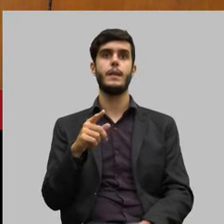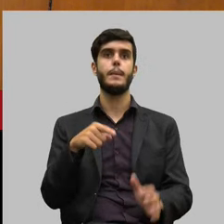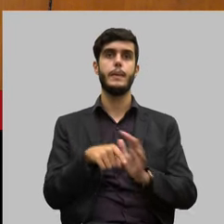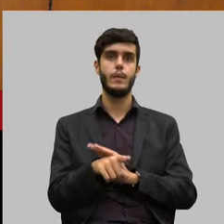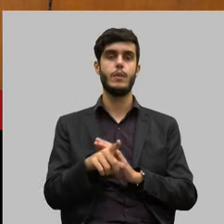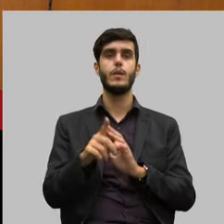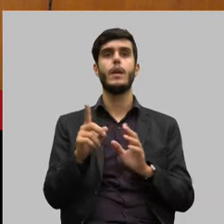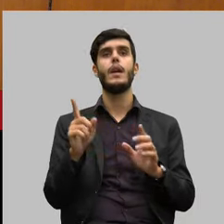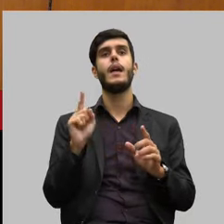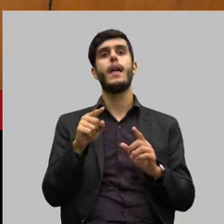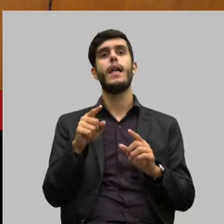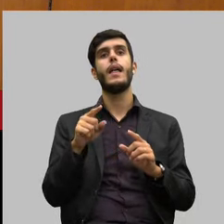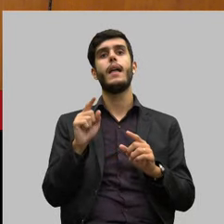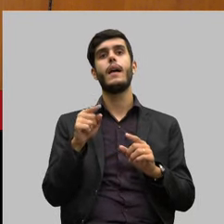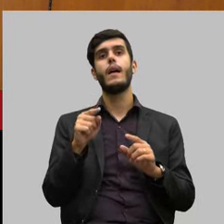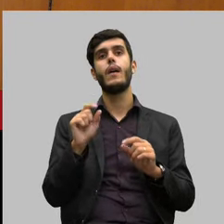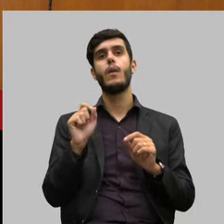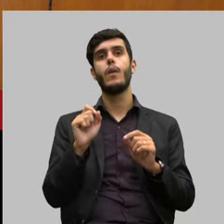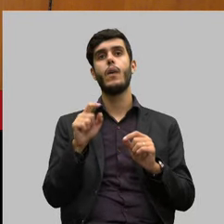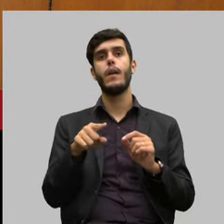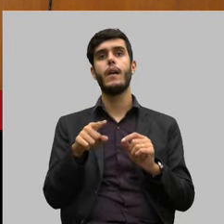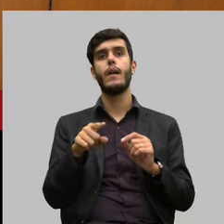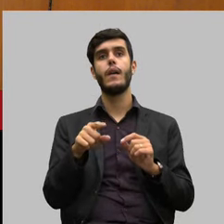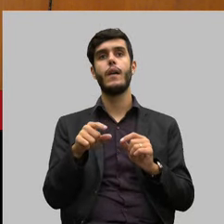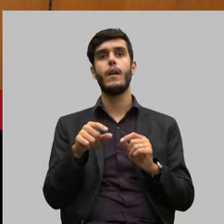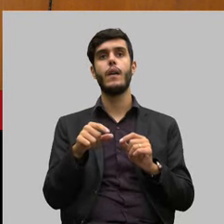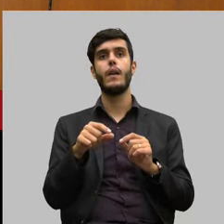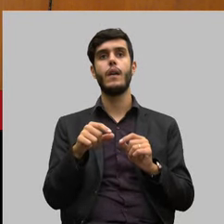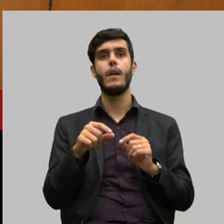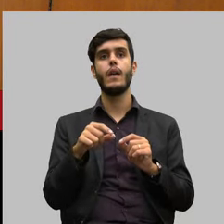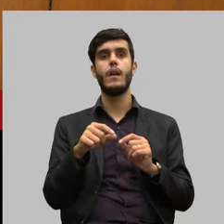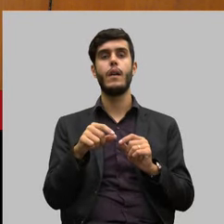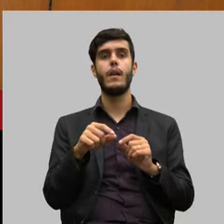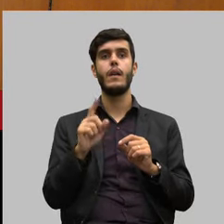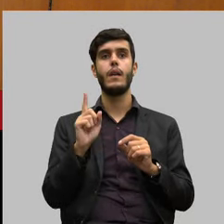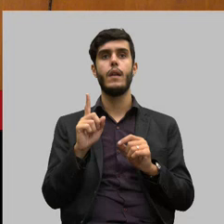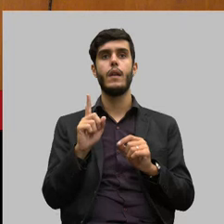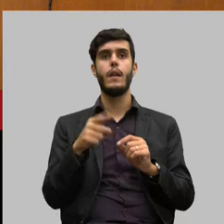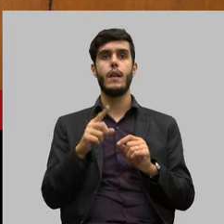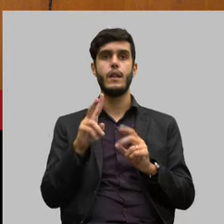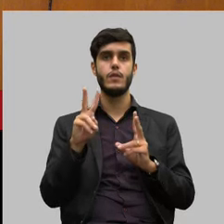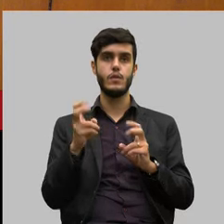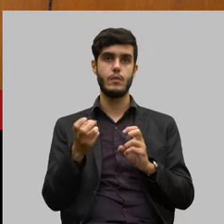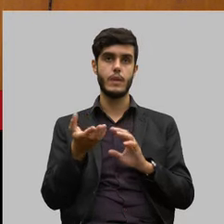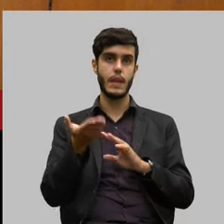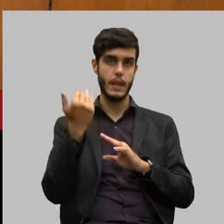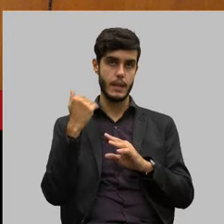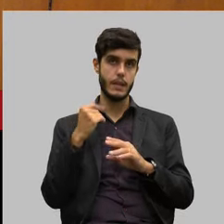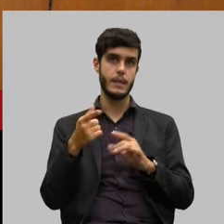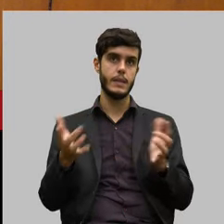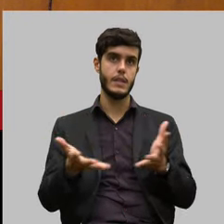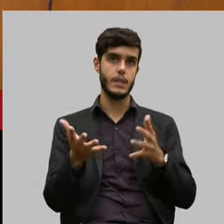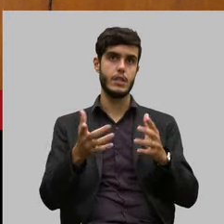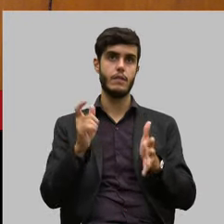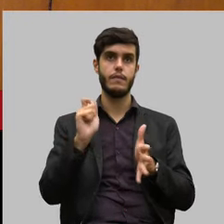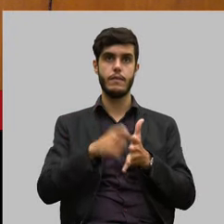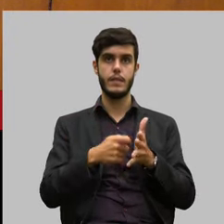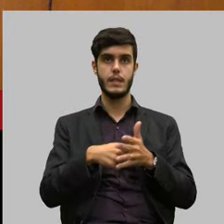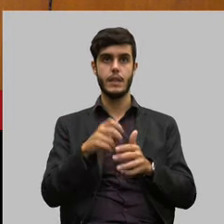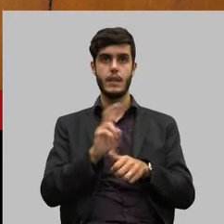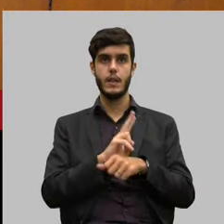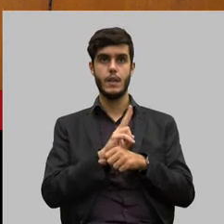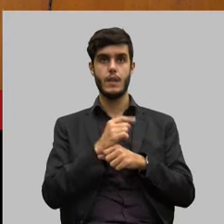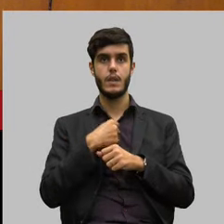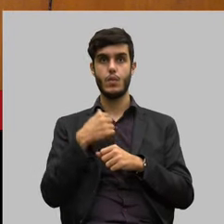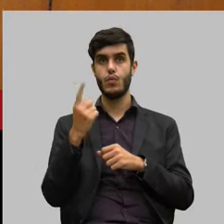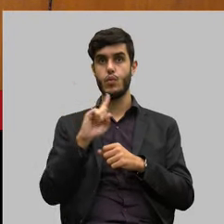eh como colocado na loua Exatamente exatamente né Eh eu não trouxe exatamente essa